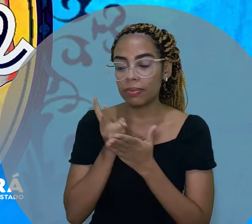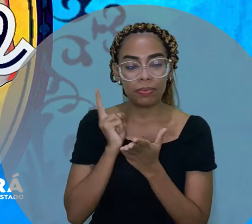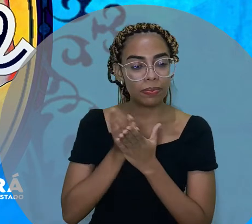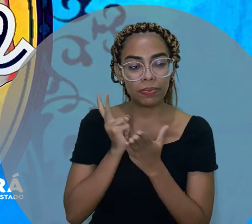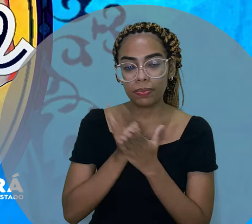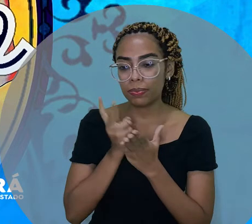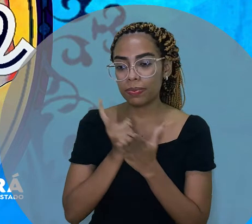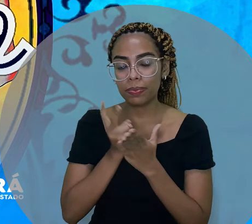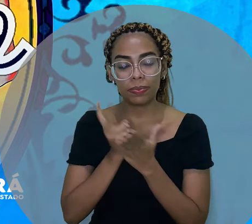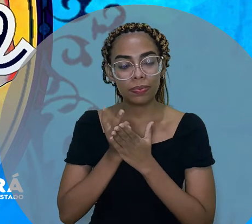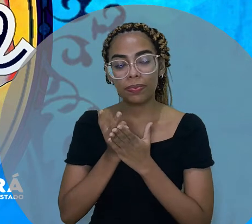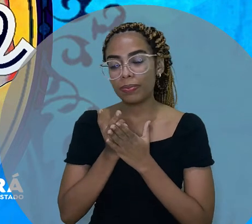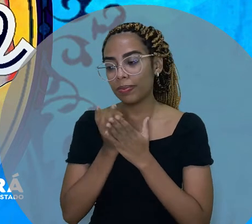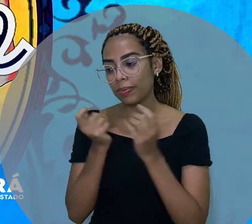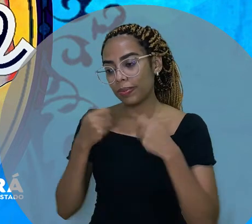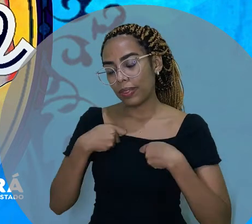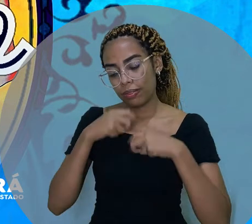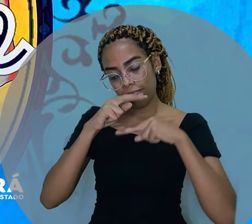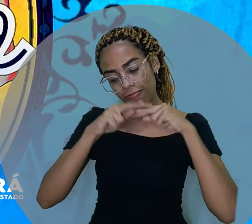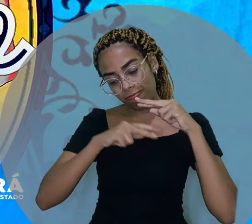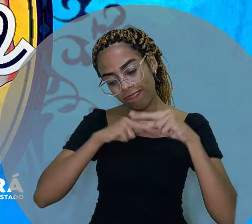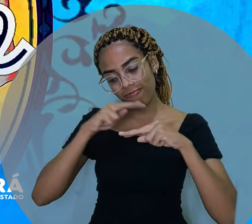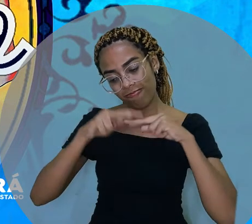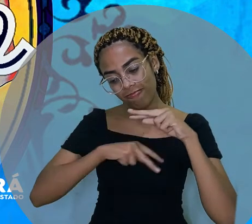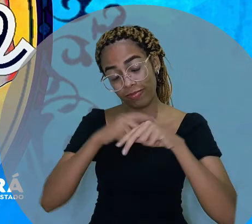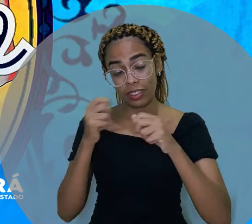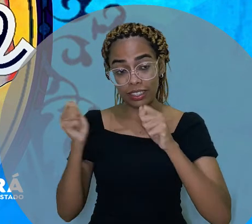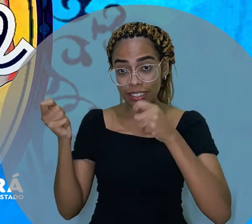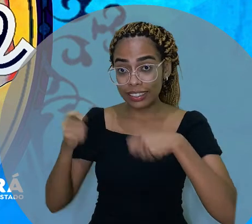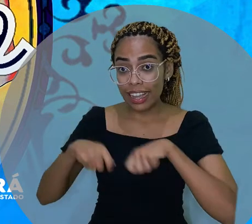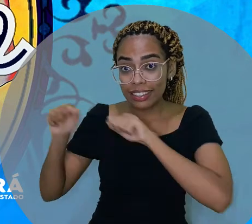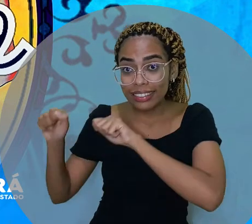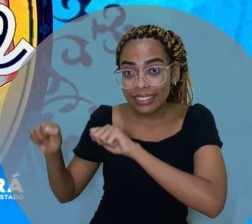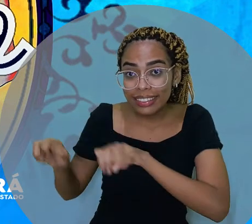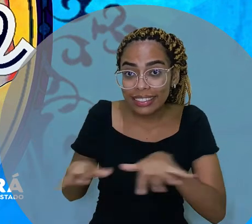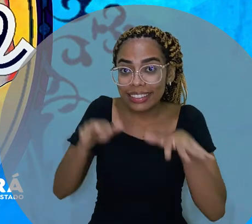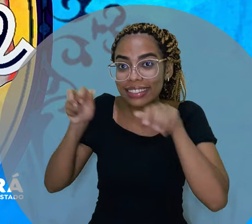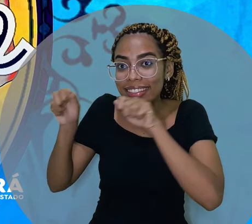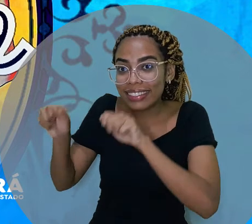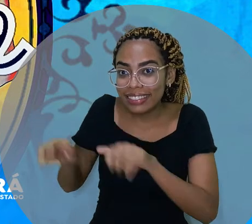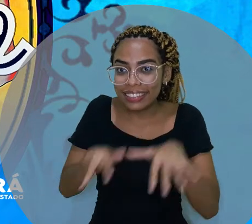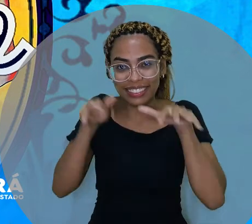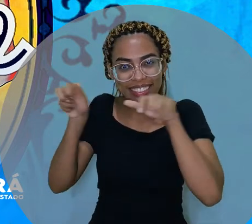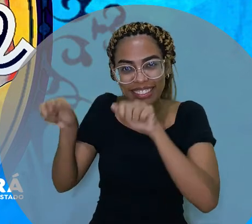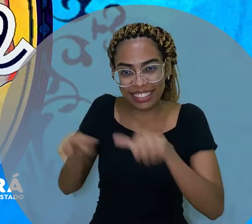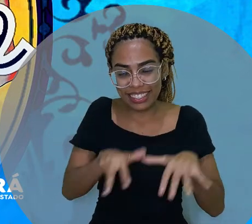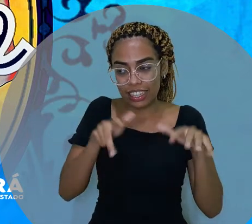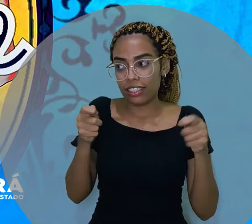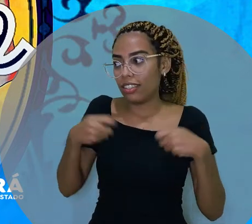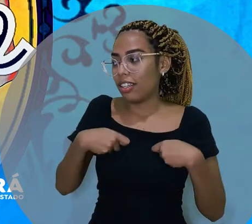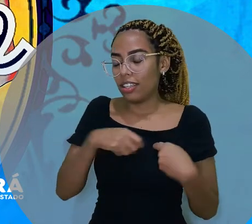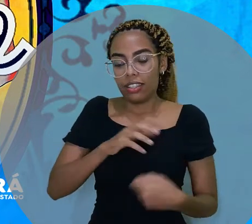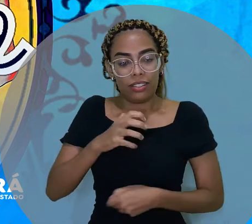Palavra a palavra, noite a noite, um emocionado encantamento os tomava. Passadas